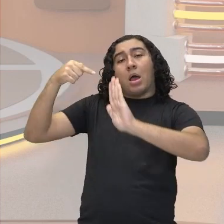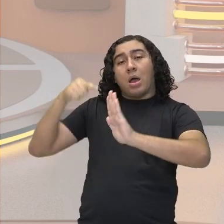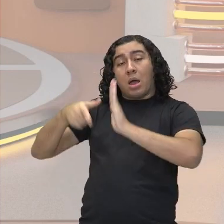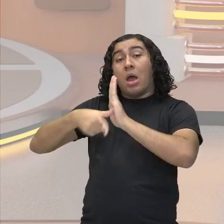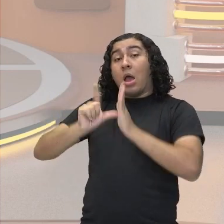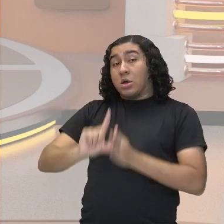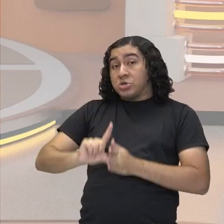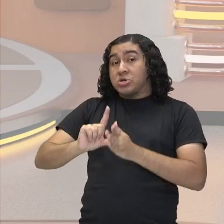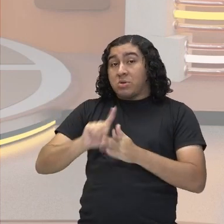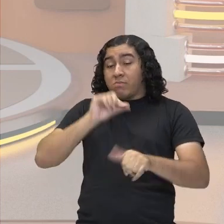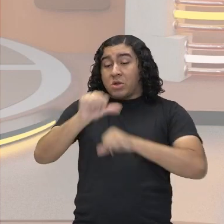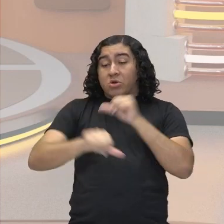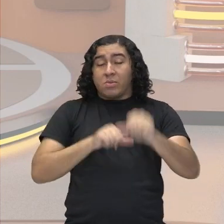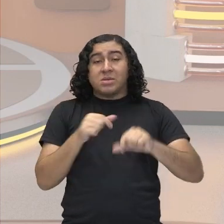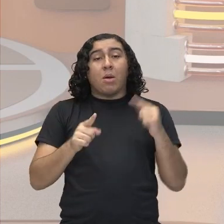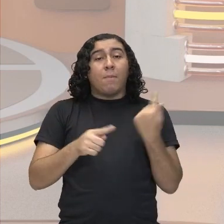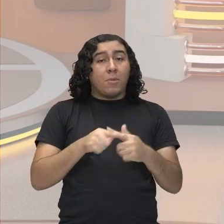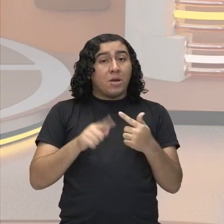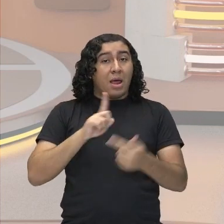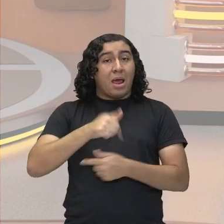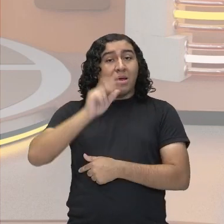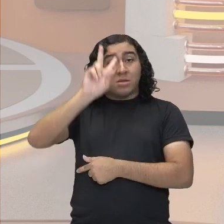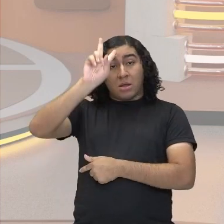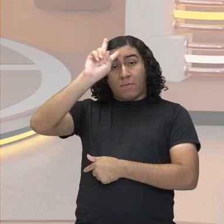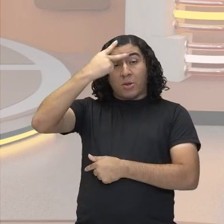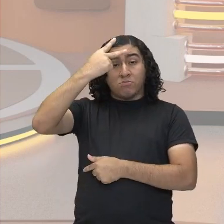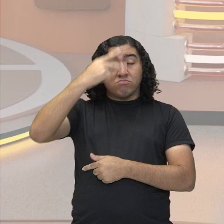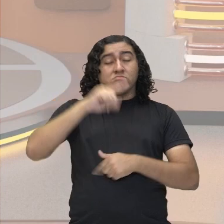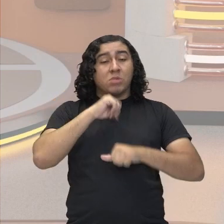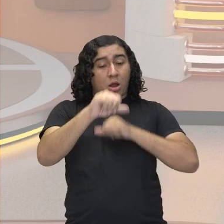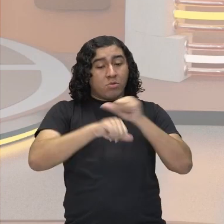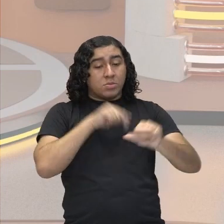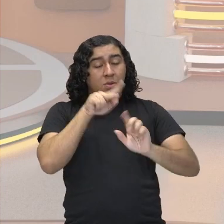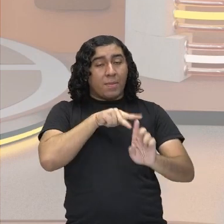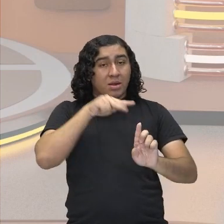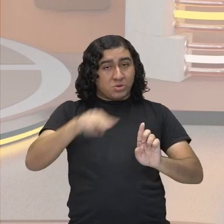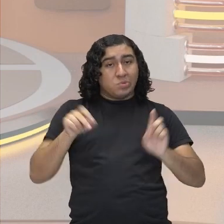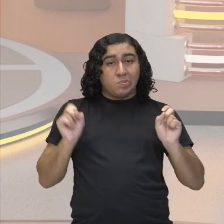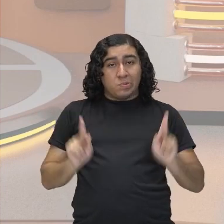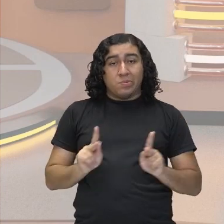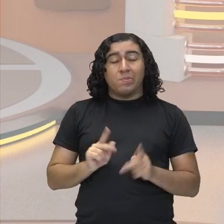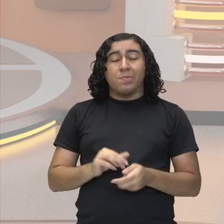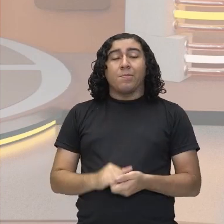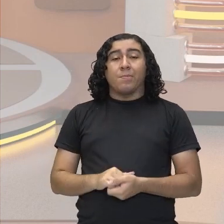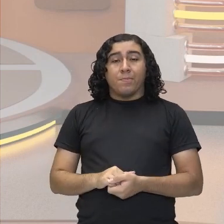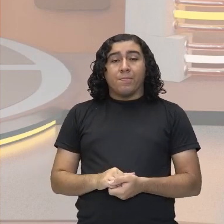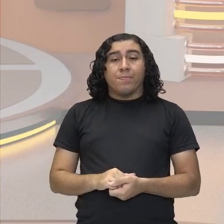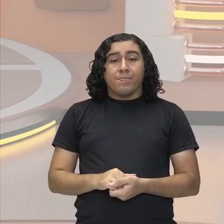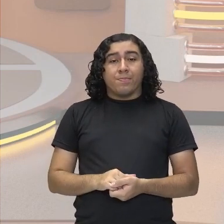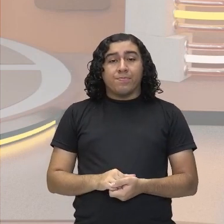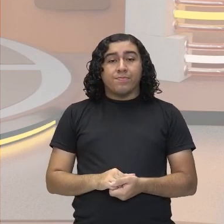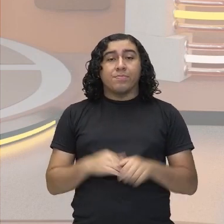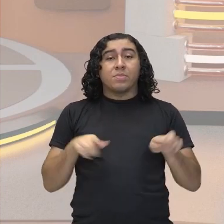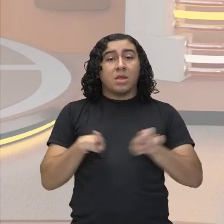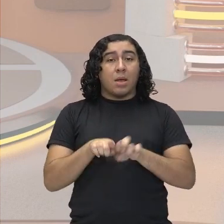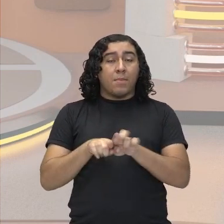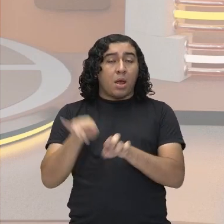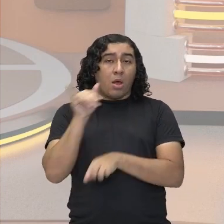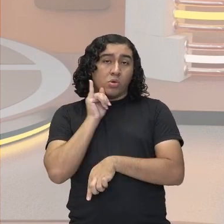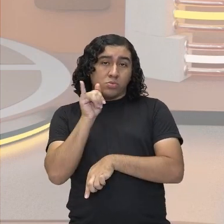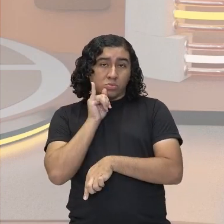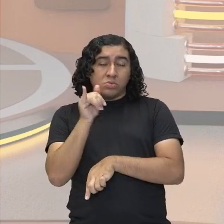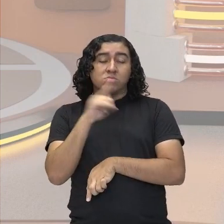aí. É uma mudança de pensamento, é uma mudança de paradigma. Vocês estão me entendendo? E Bauman vai nos fazer